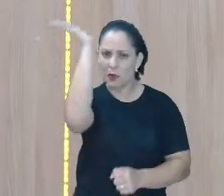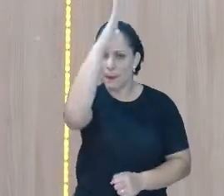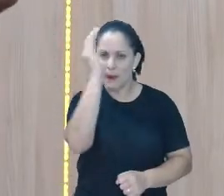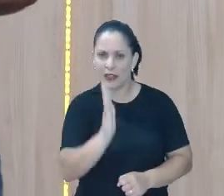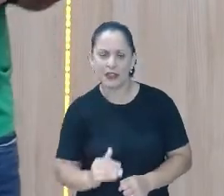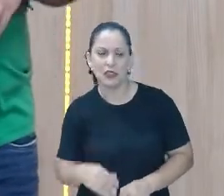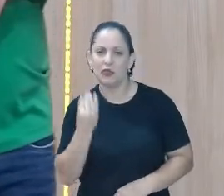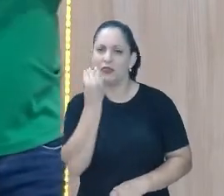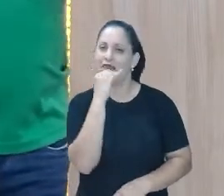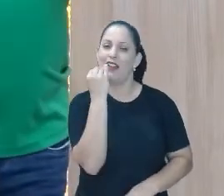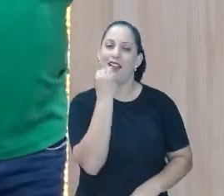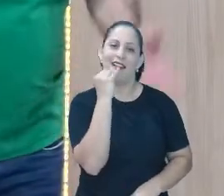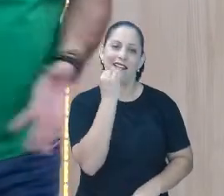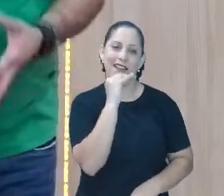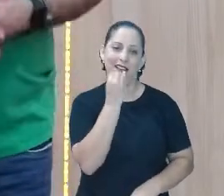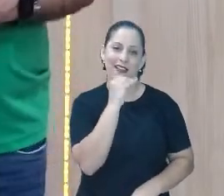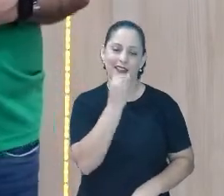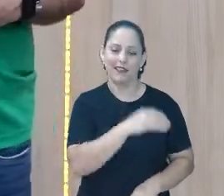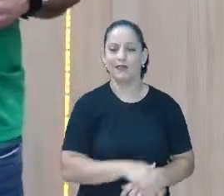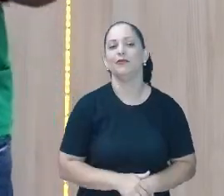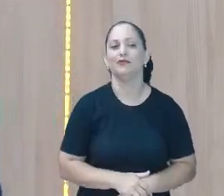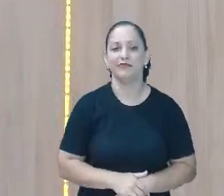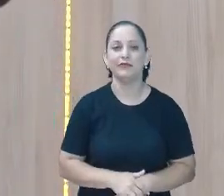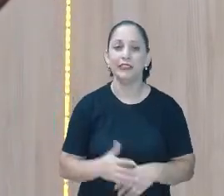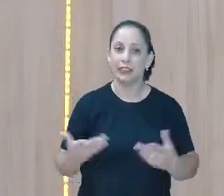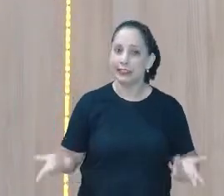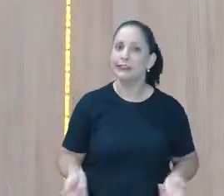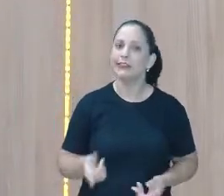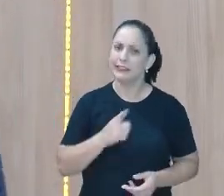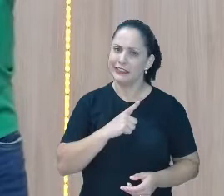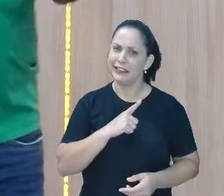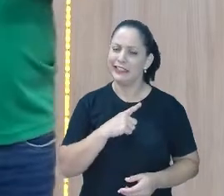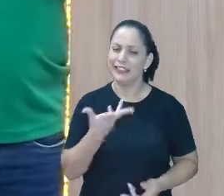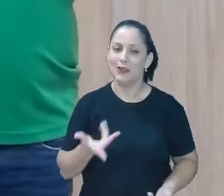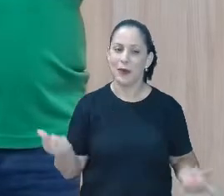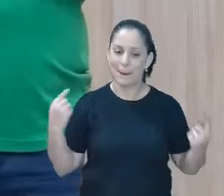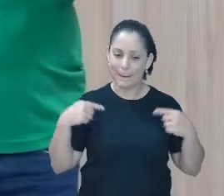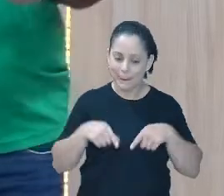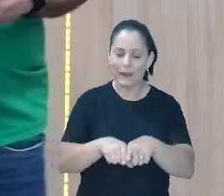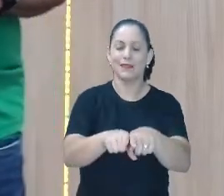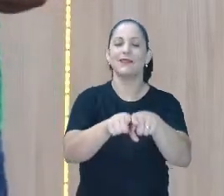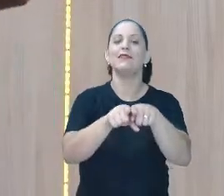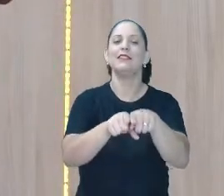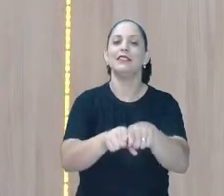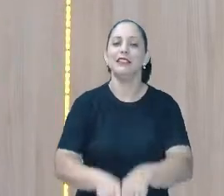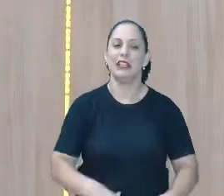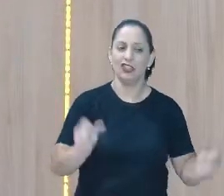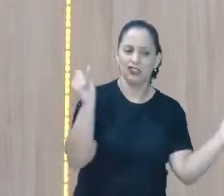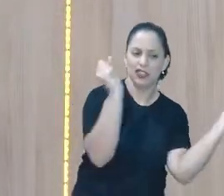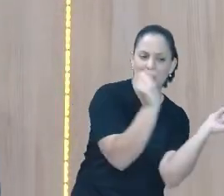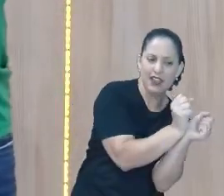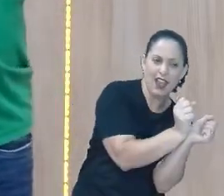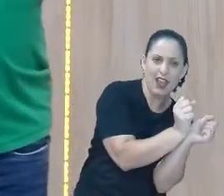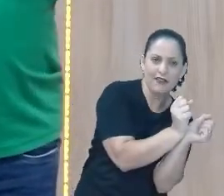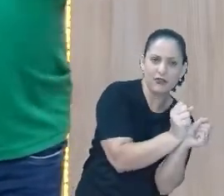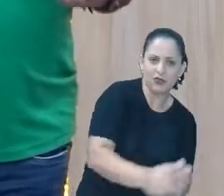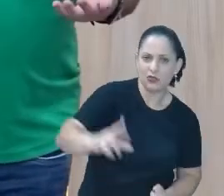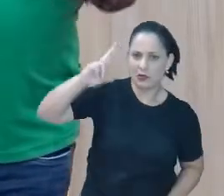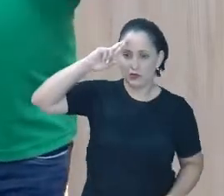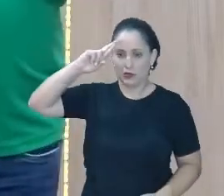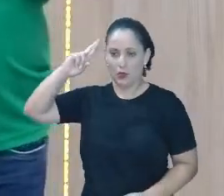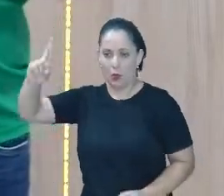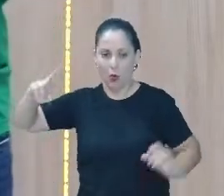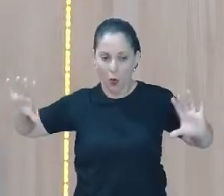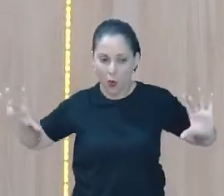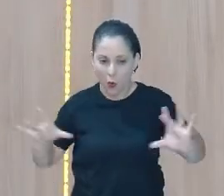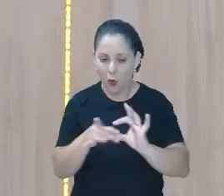tão cruenta, né, como o pessoal coloca, né? Existia mais uma parceria ali entre escravos, né, e senhores de engenho,